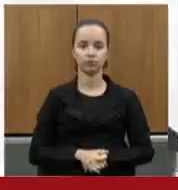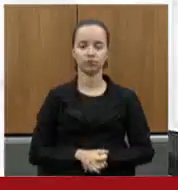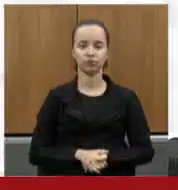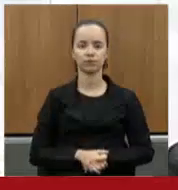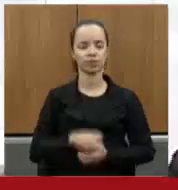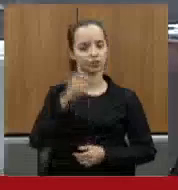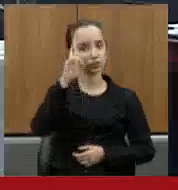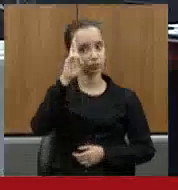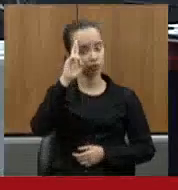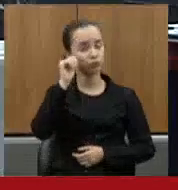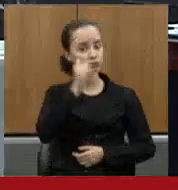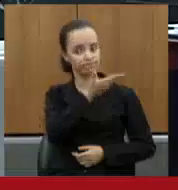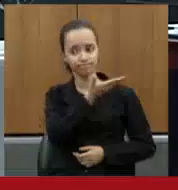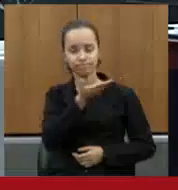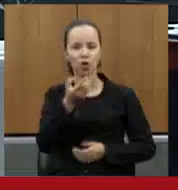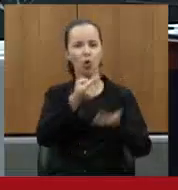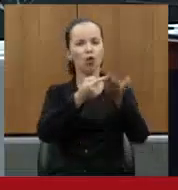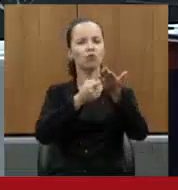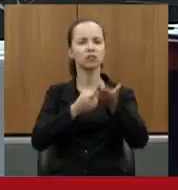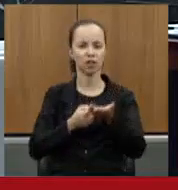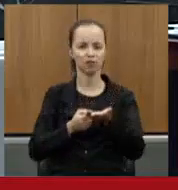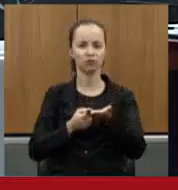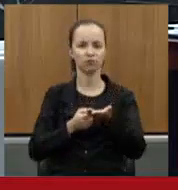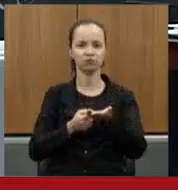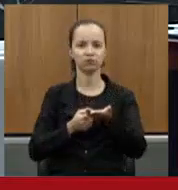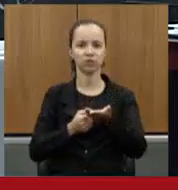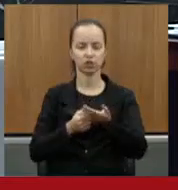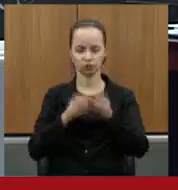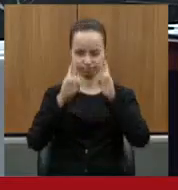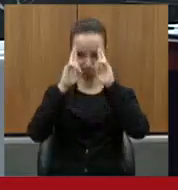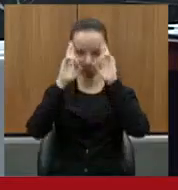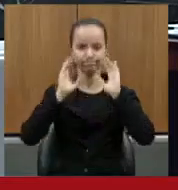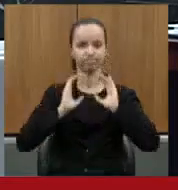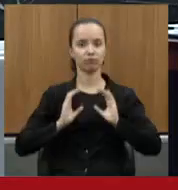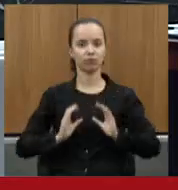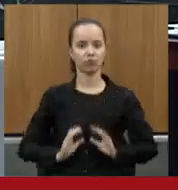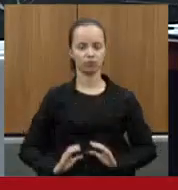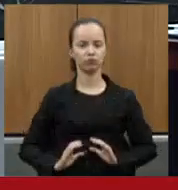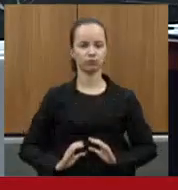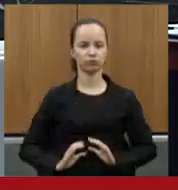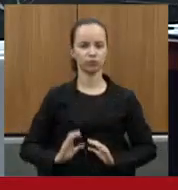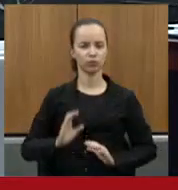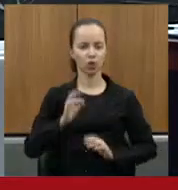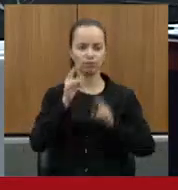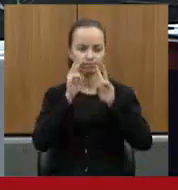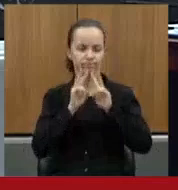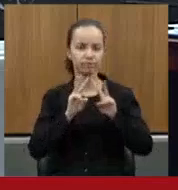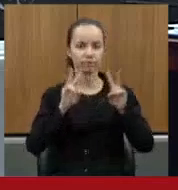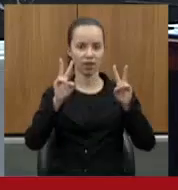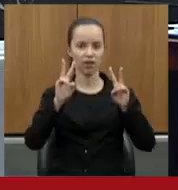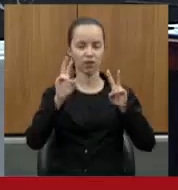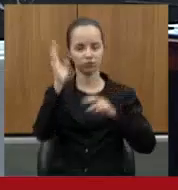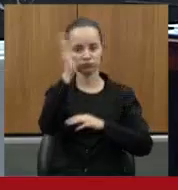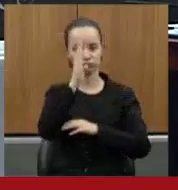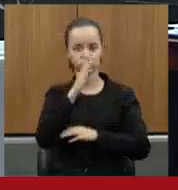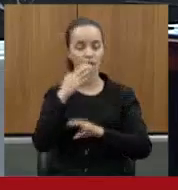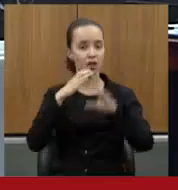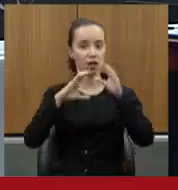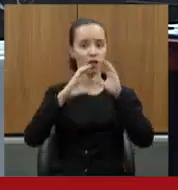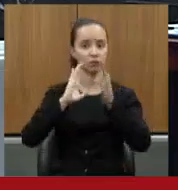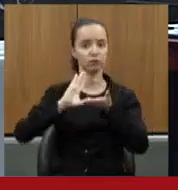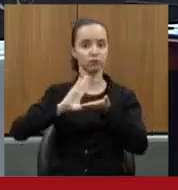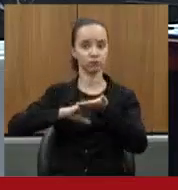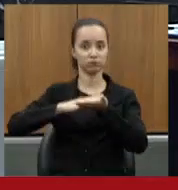Senhoras e senhores, convidamos a todos para, em posição de respeito, ouvir o Hino Nacional Brasileiro, que será interpretado